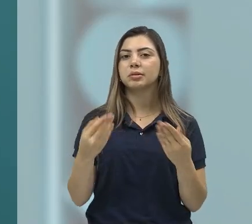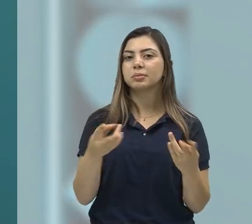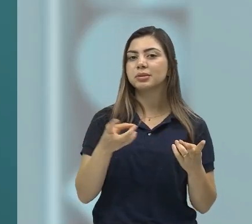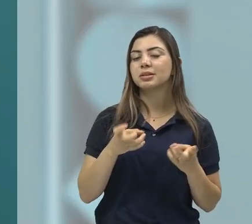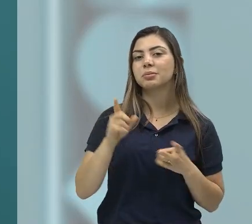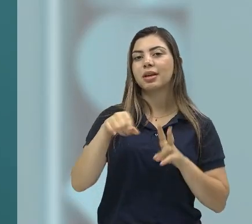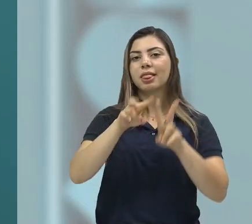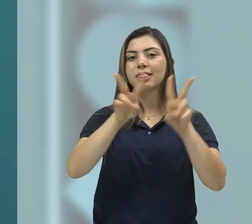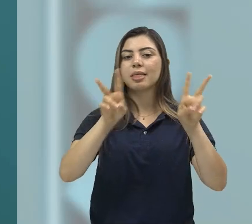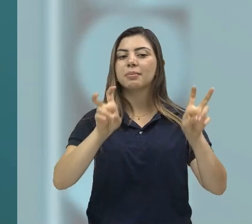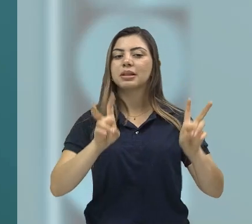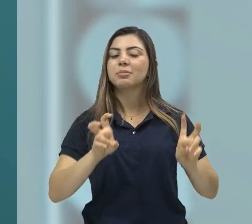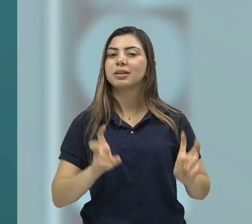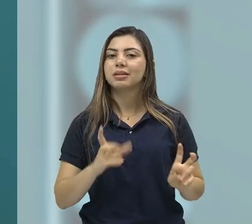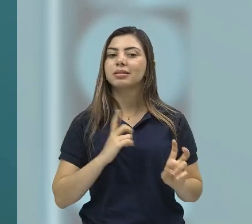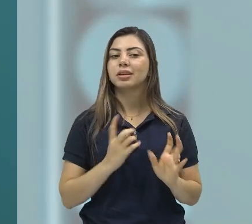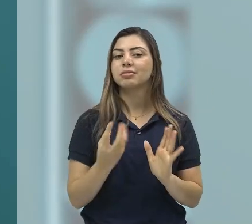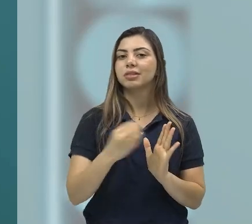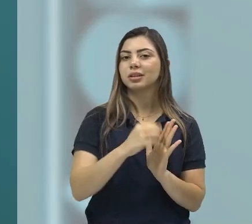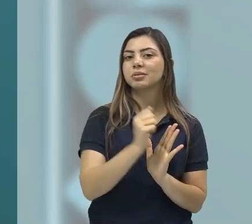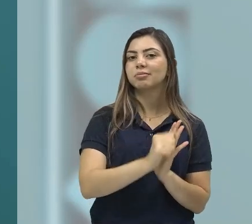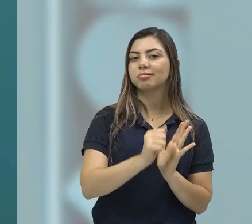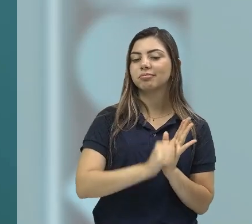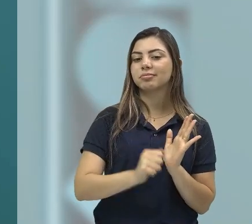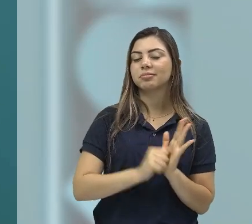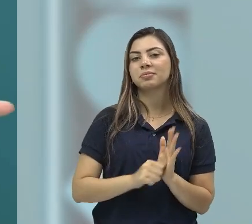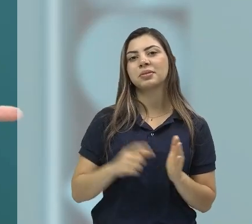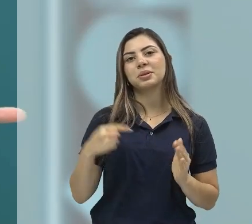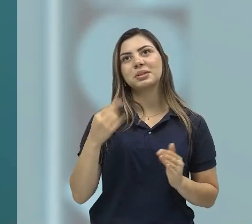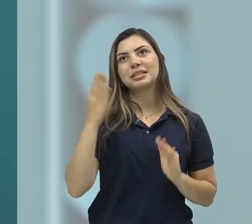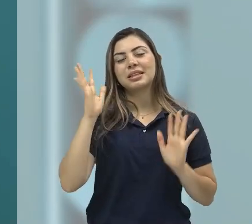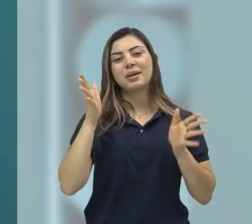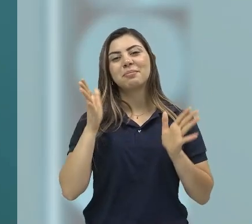temas que são tratados dentro dessa obra. Eu sei que foi muita